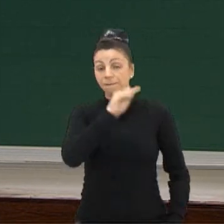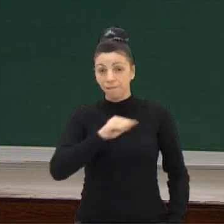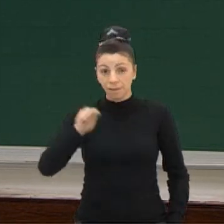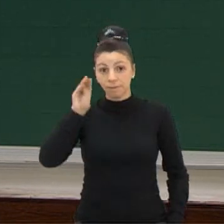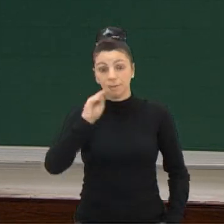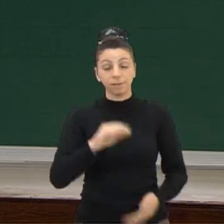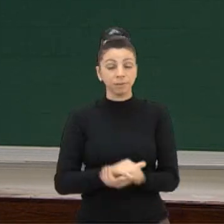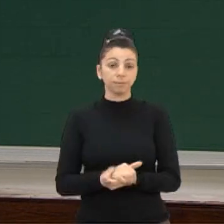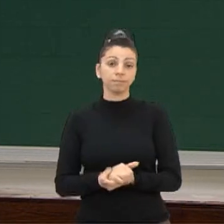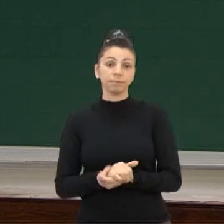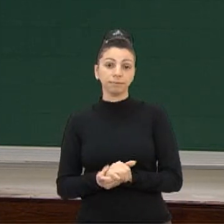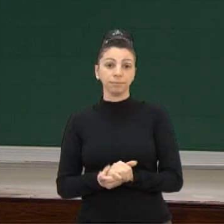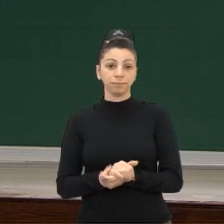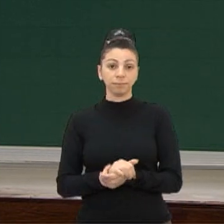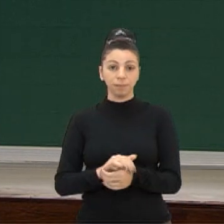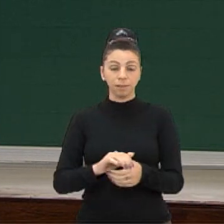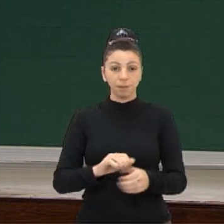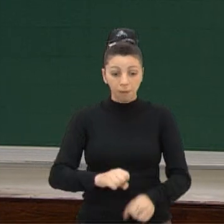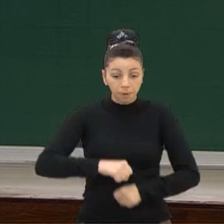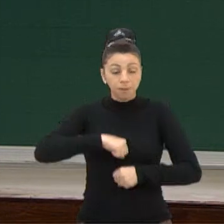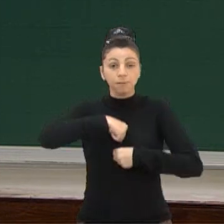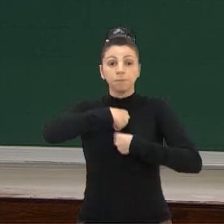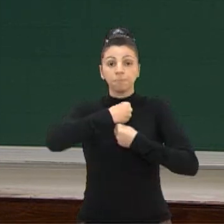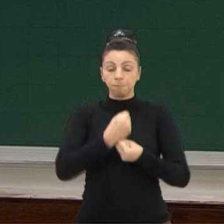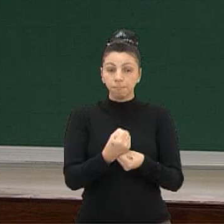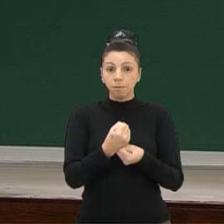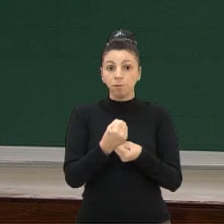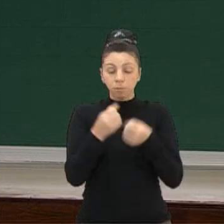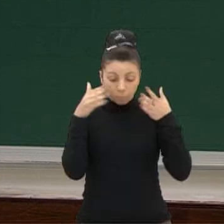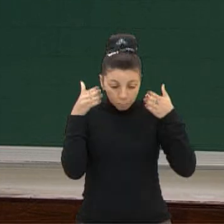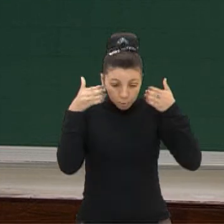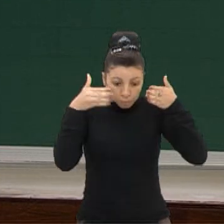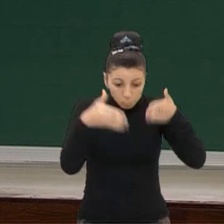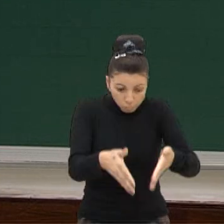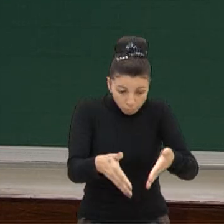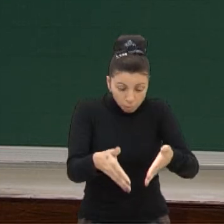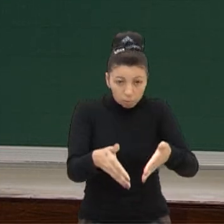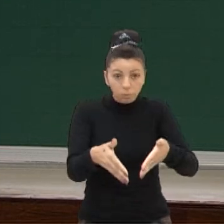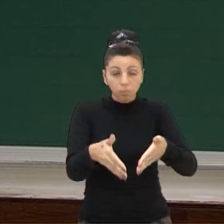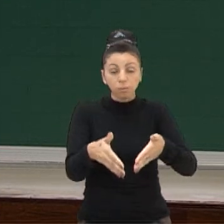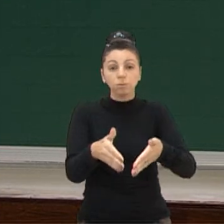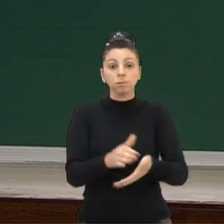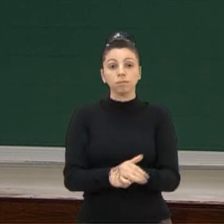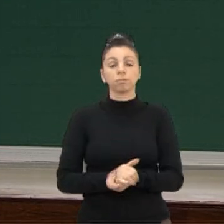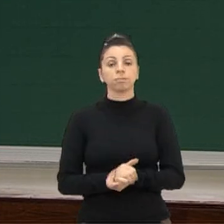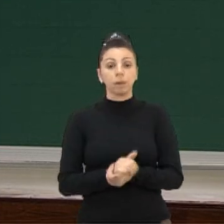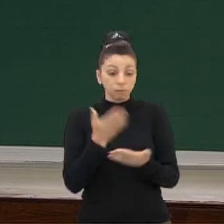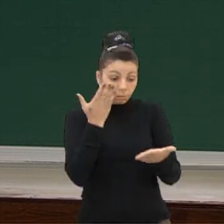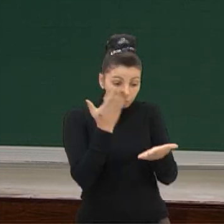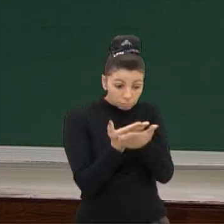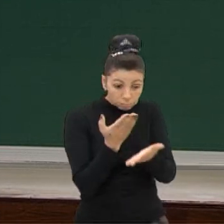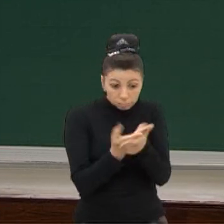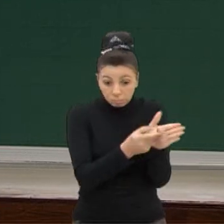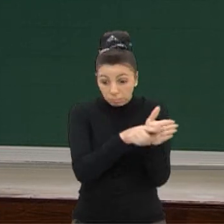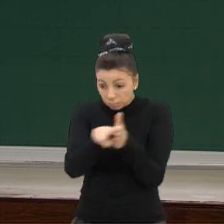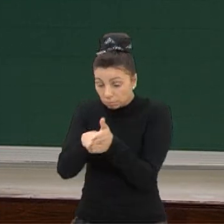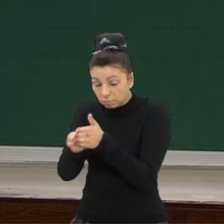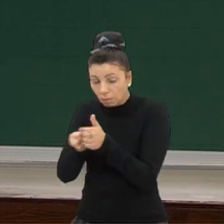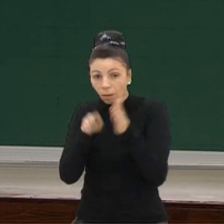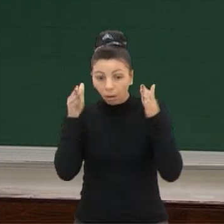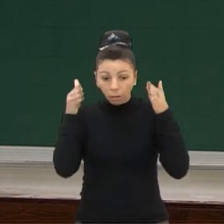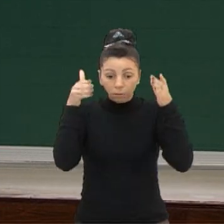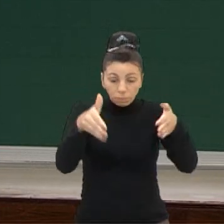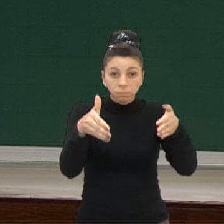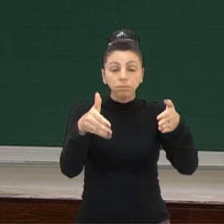dedicação, esforço, né? Requer de nós abrir mão de certo tempo para se dedicar aos estudos e se dedicar com concentração,